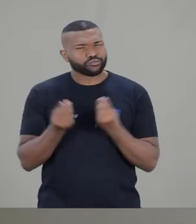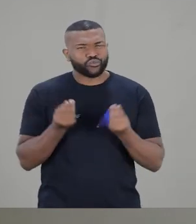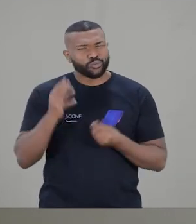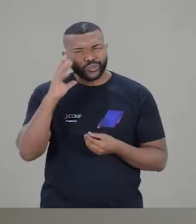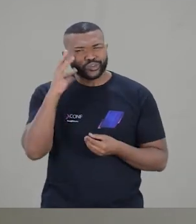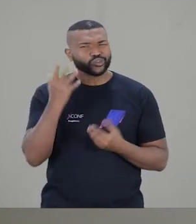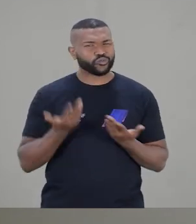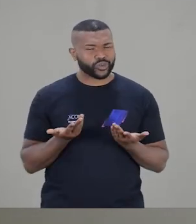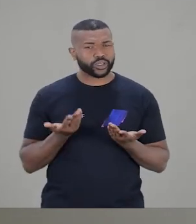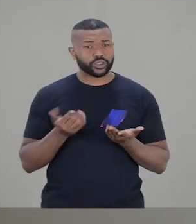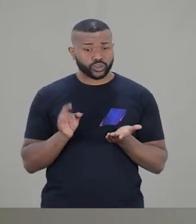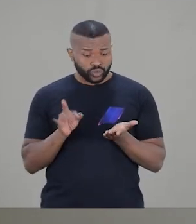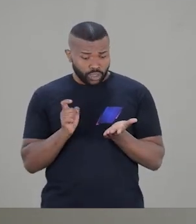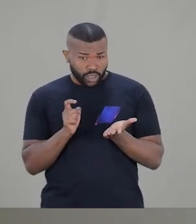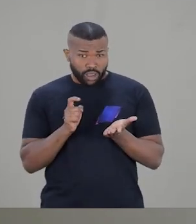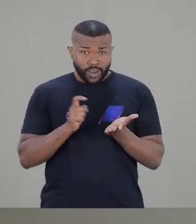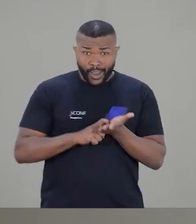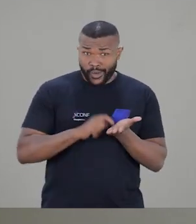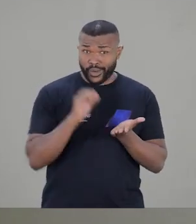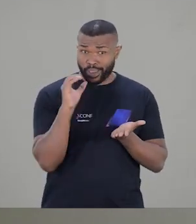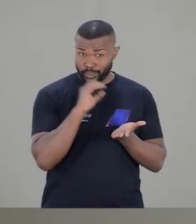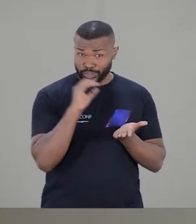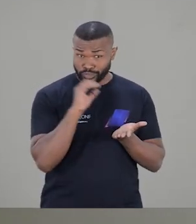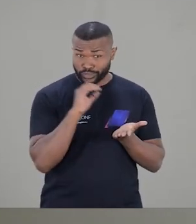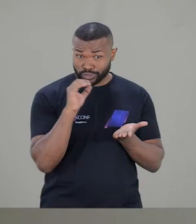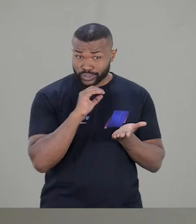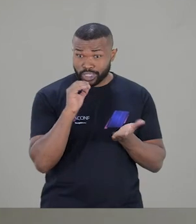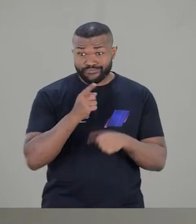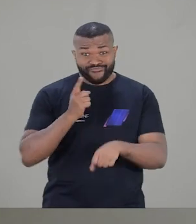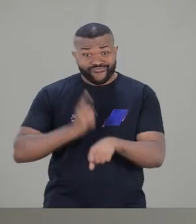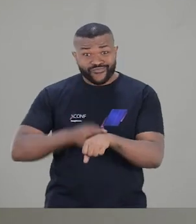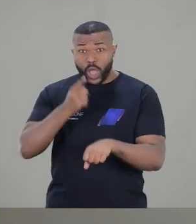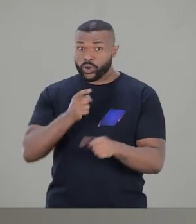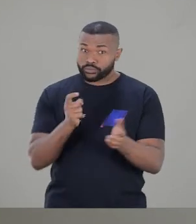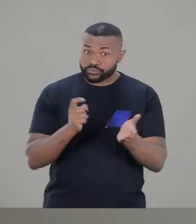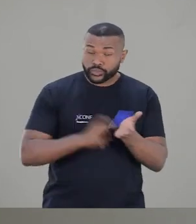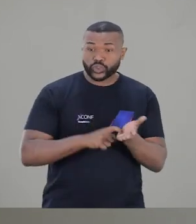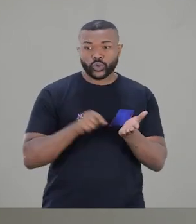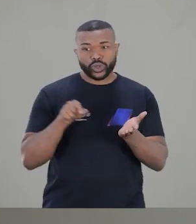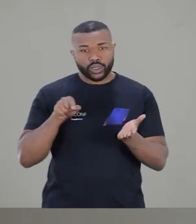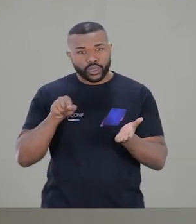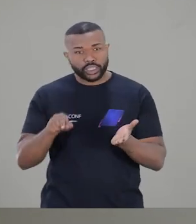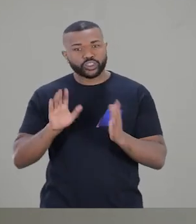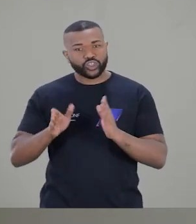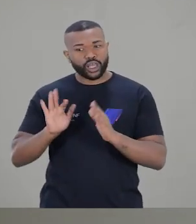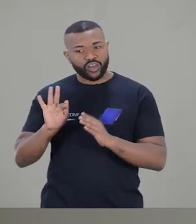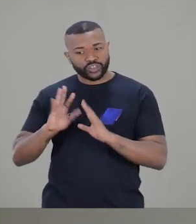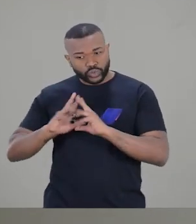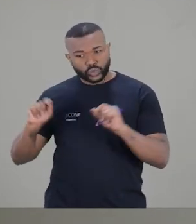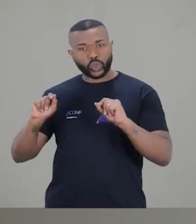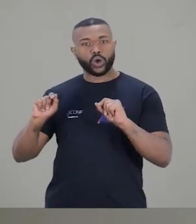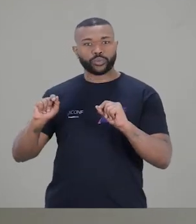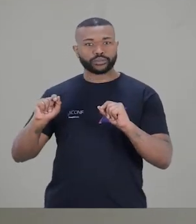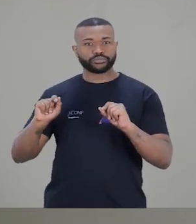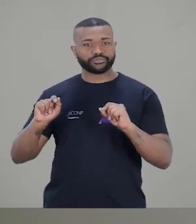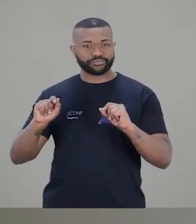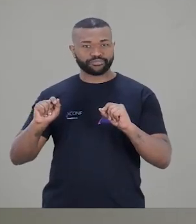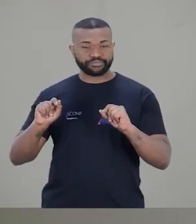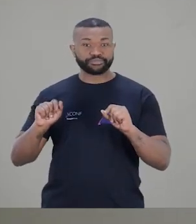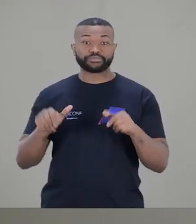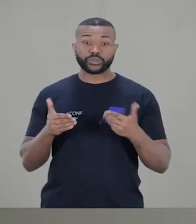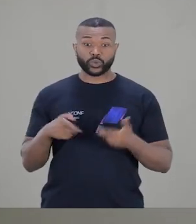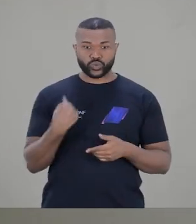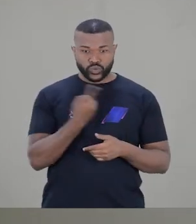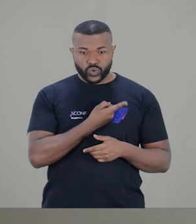o que a gente faz? A gente só aperta o botãozinho de emergência e na hora que apertou o botão, essa feature ela já some do app para as